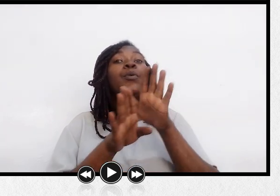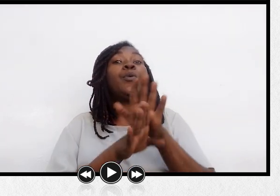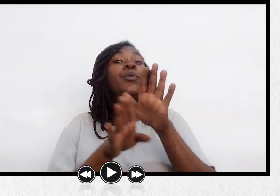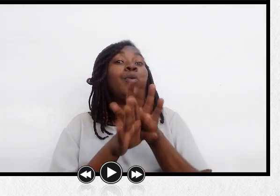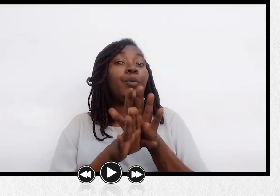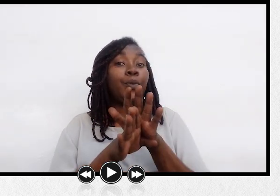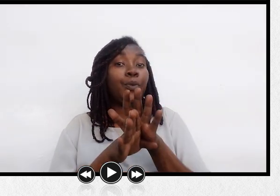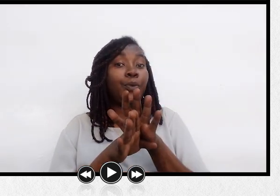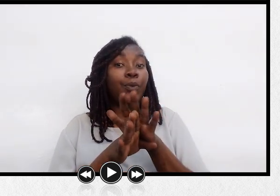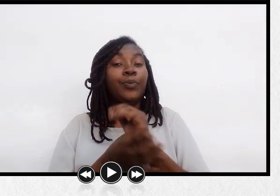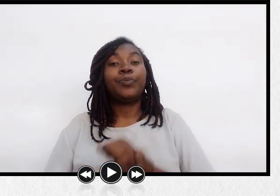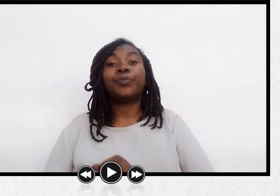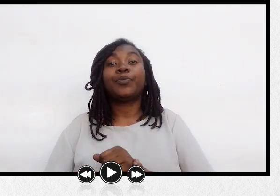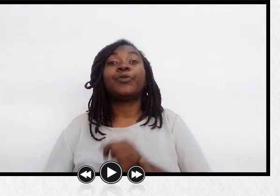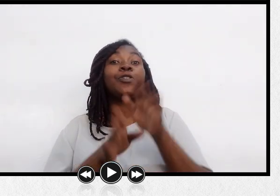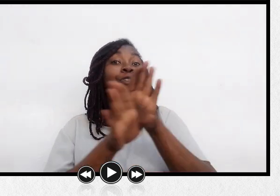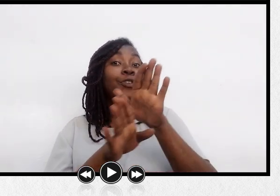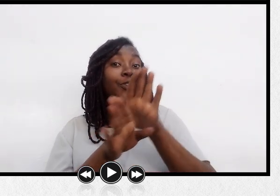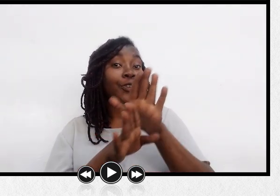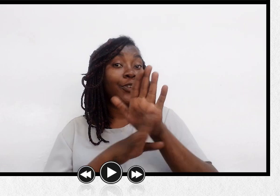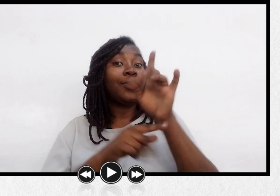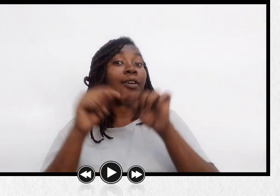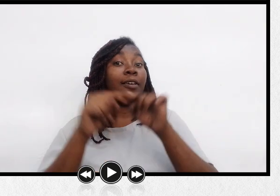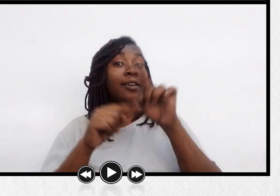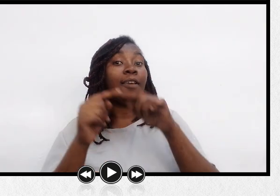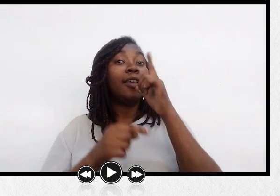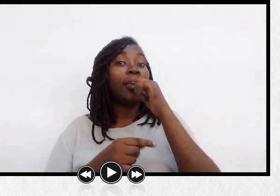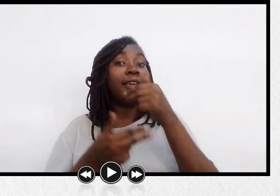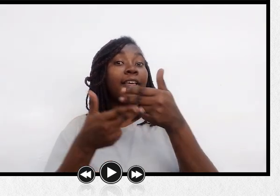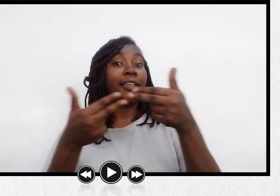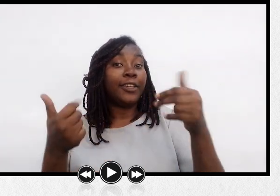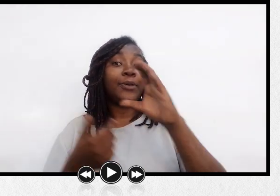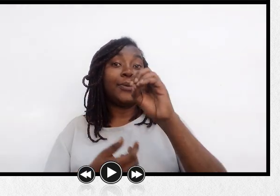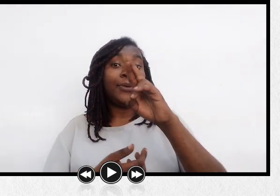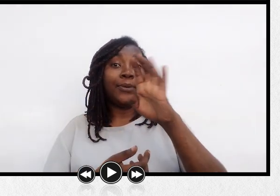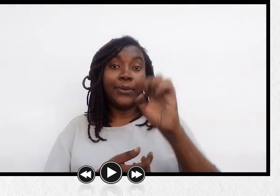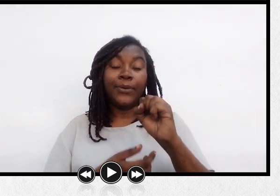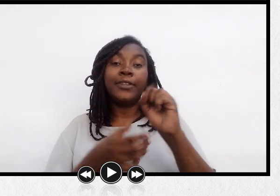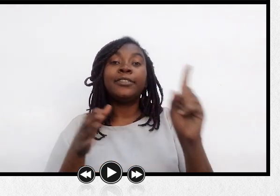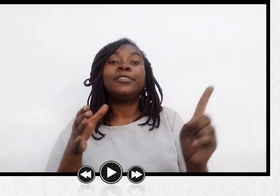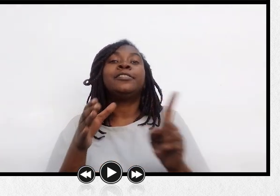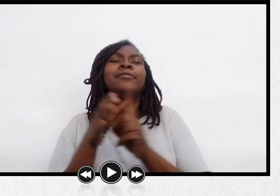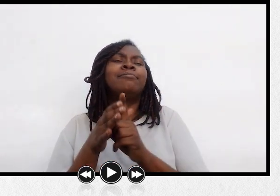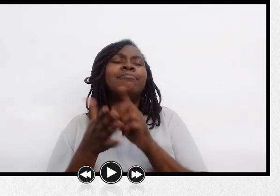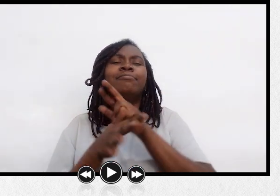CORE, Conselho de Orientação de Recursos Hídricos, que é composto também por diversos entes, né? Por